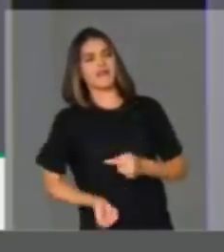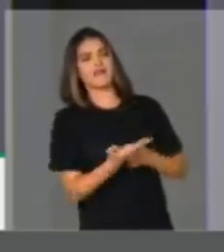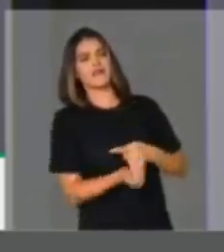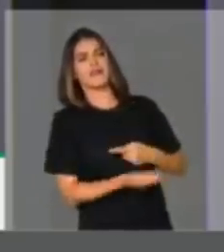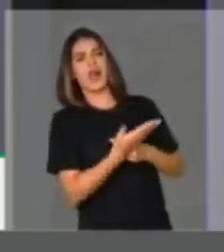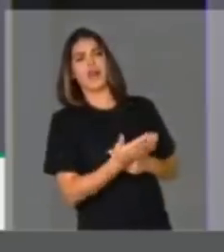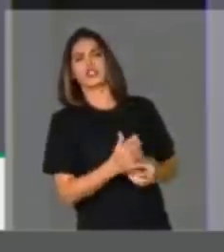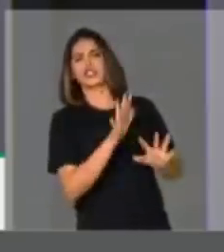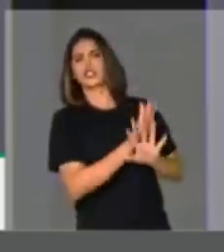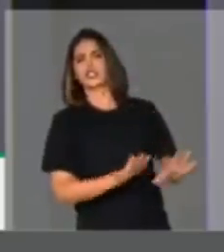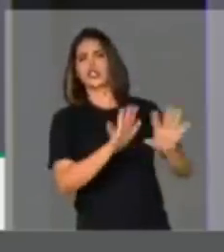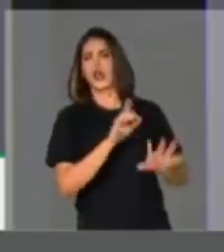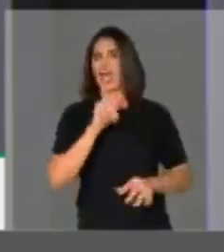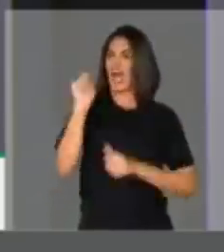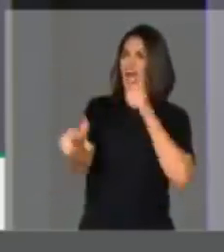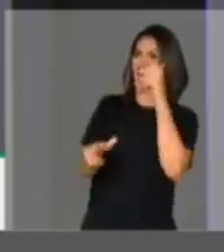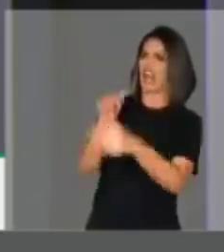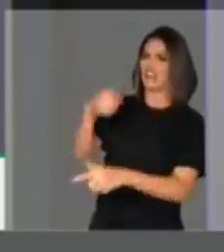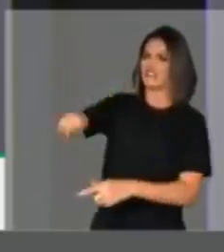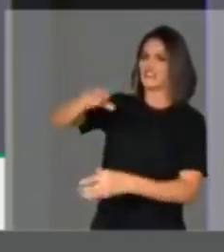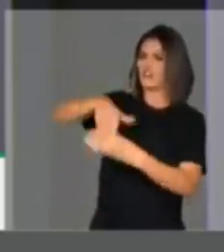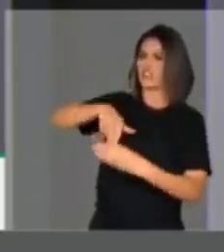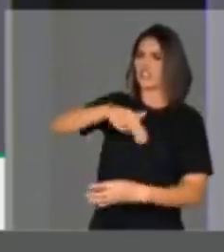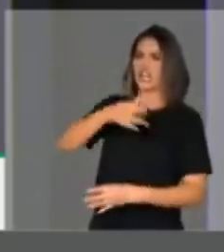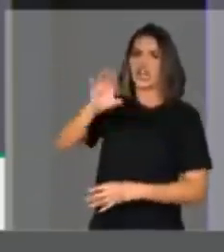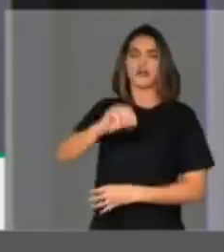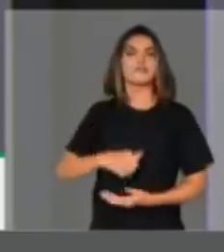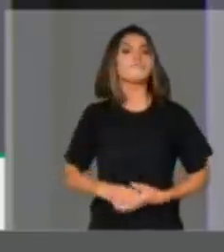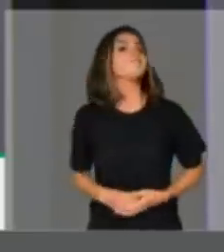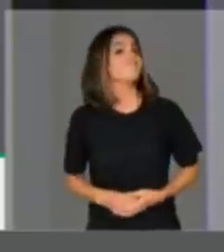os que votam contra. E não tem